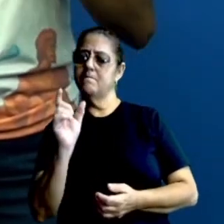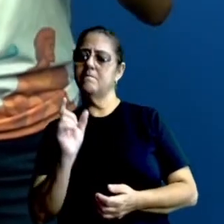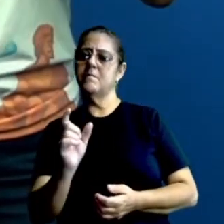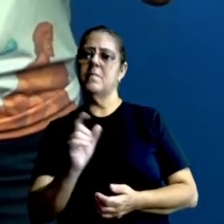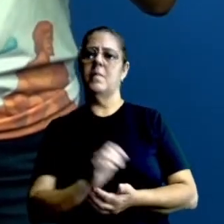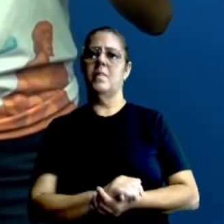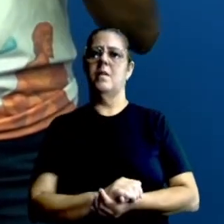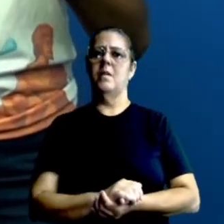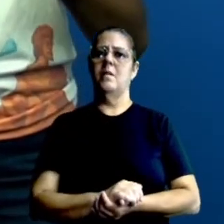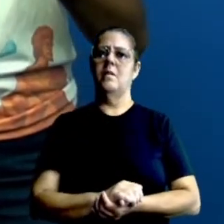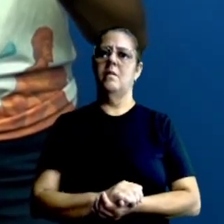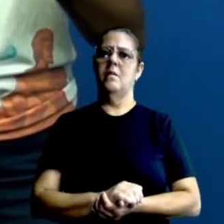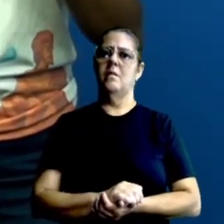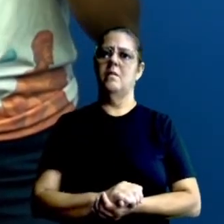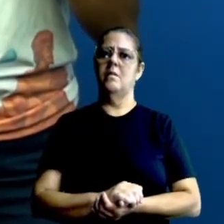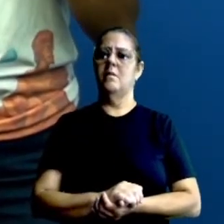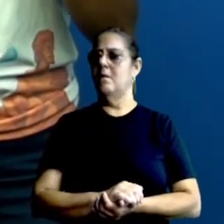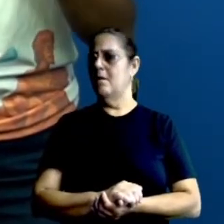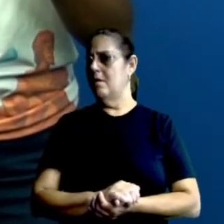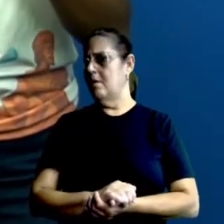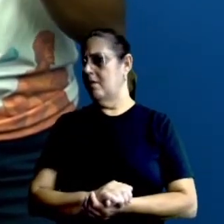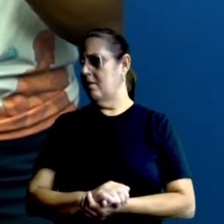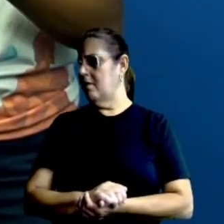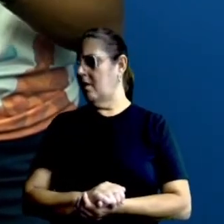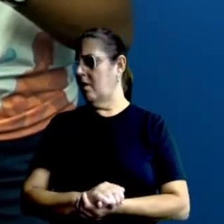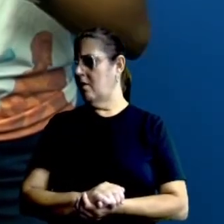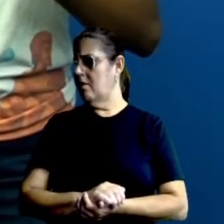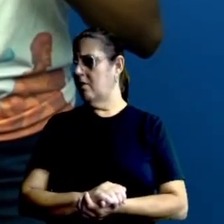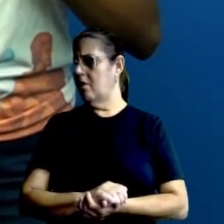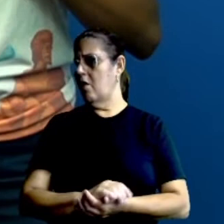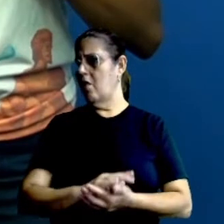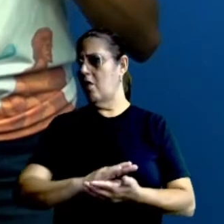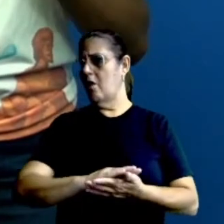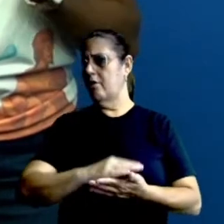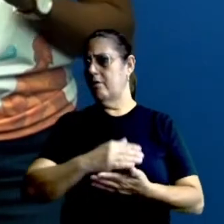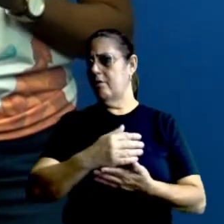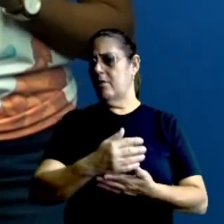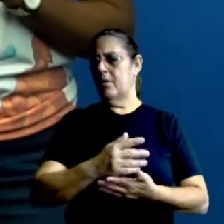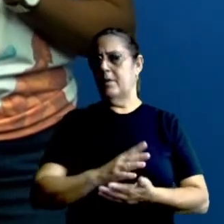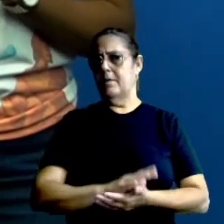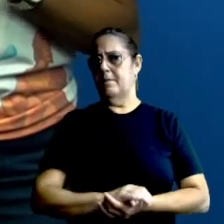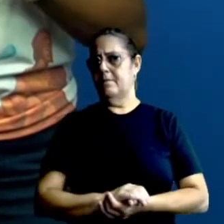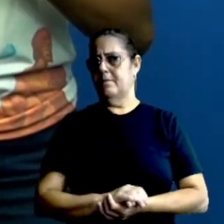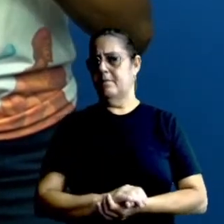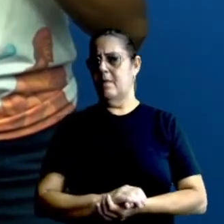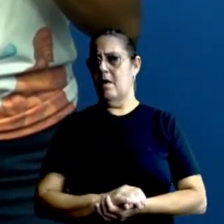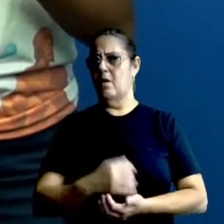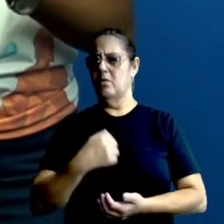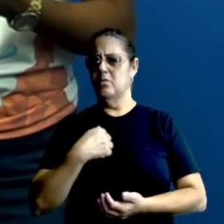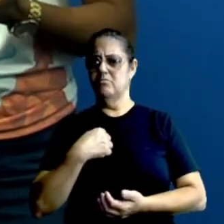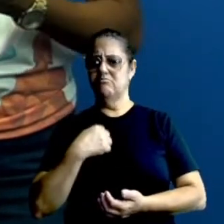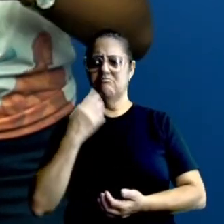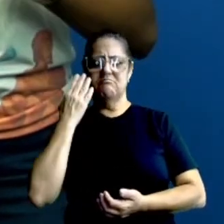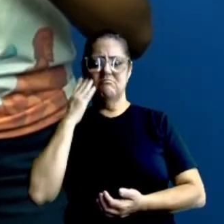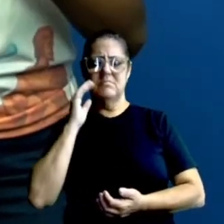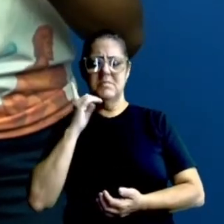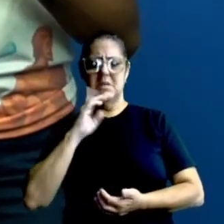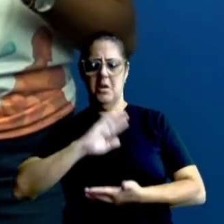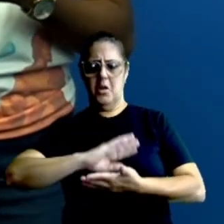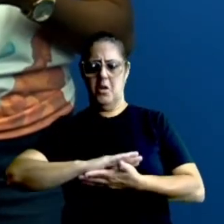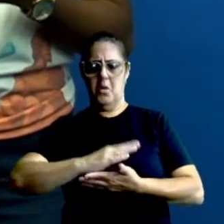por exemplo vou ficar com a mesma notebook tá Suponha que eu não sei a pronúncia de